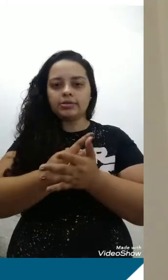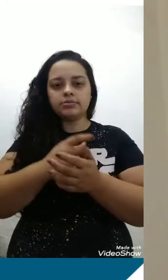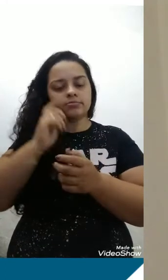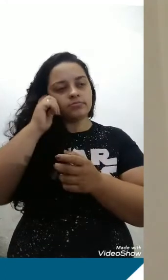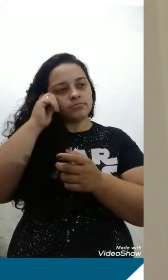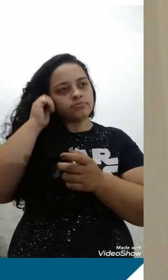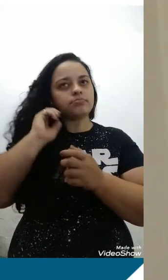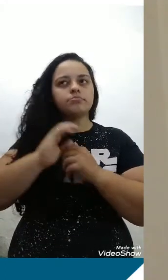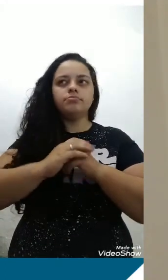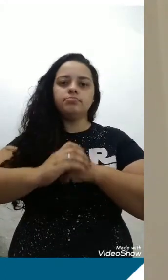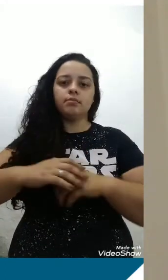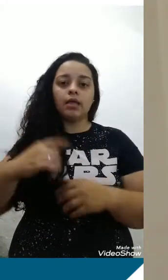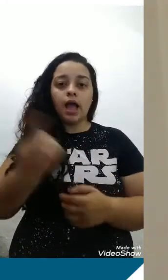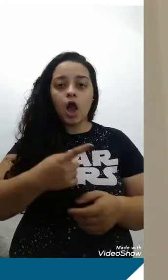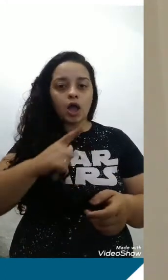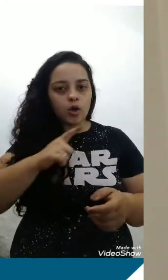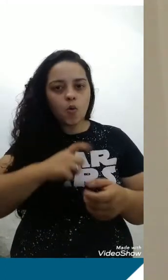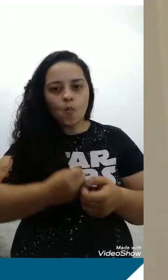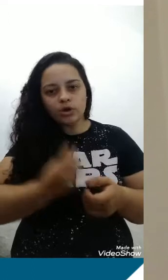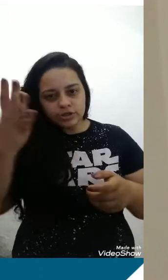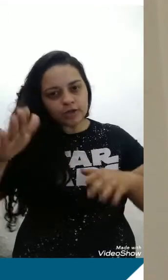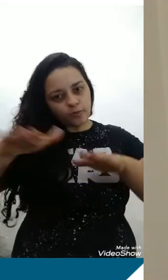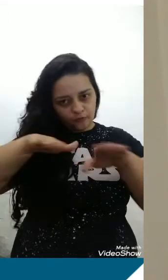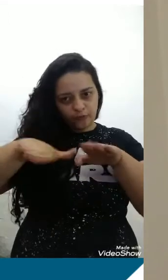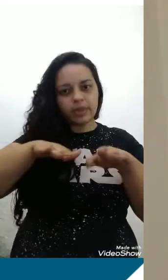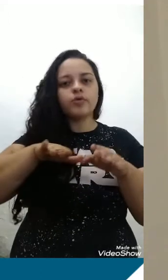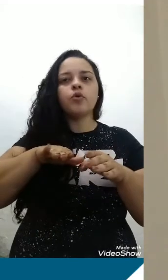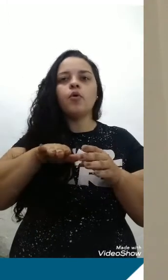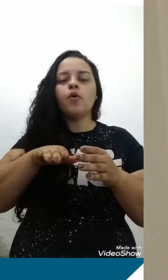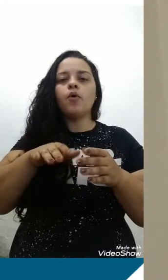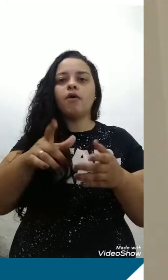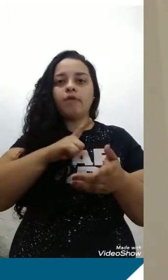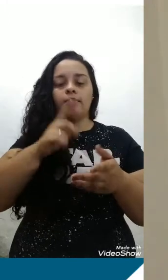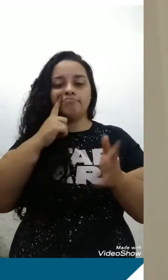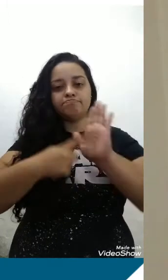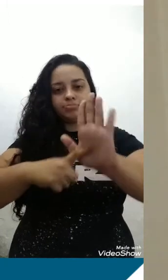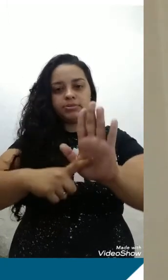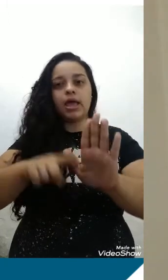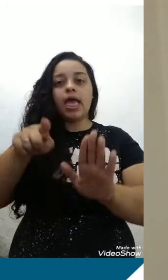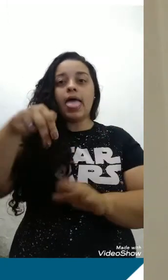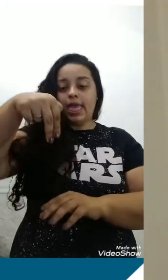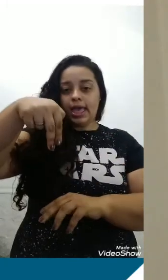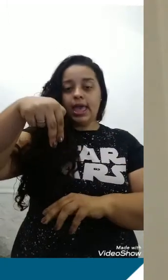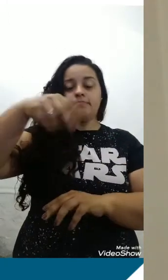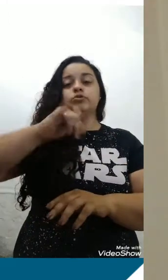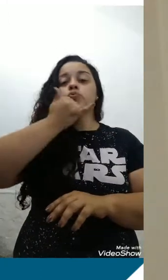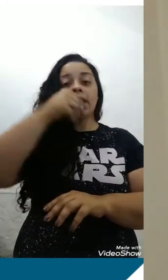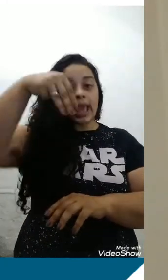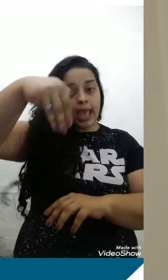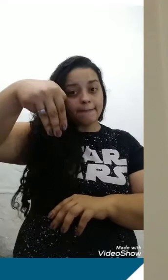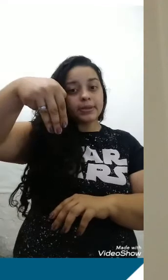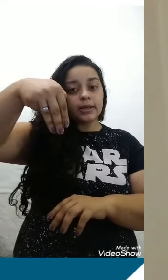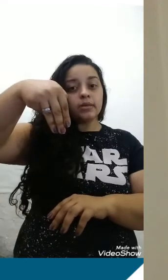o que acontece? A quantidade de movimento, que vai aparecer aqui como